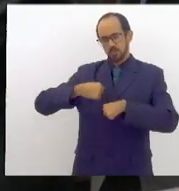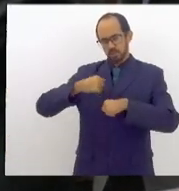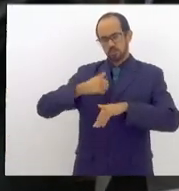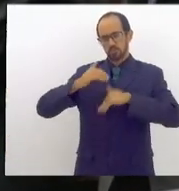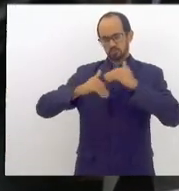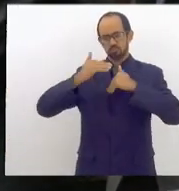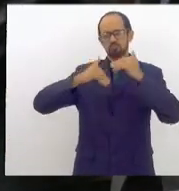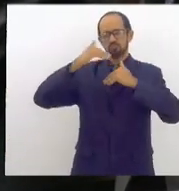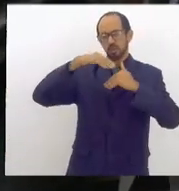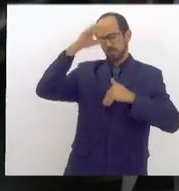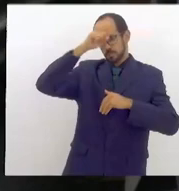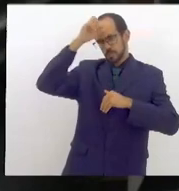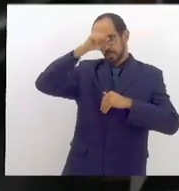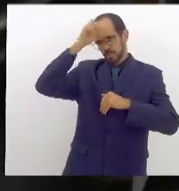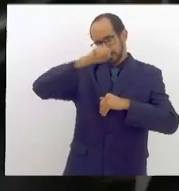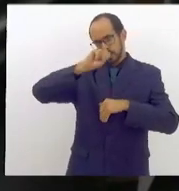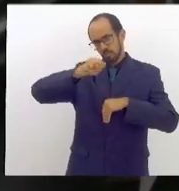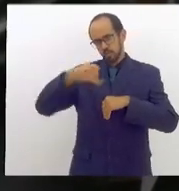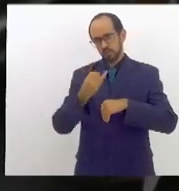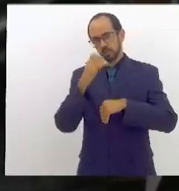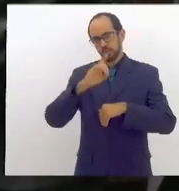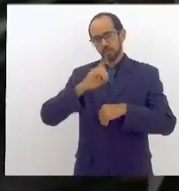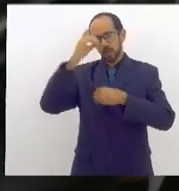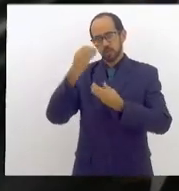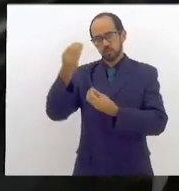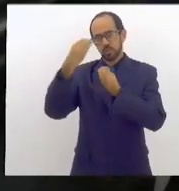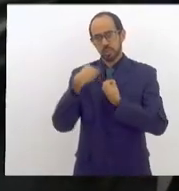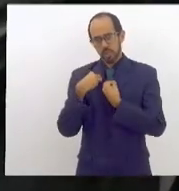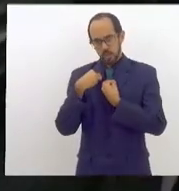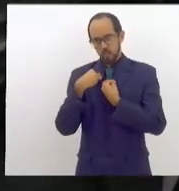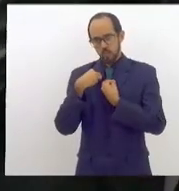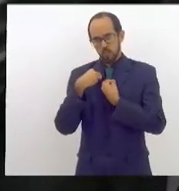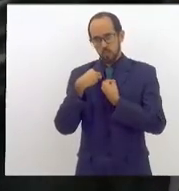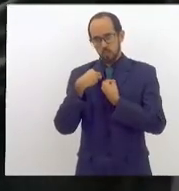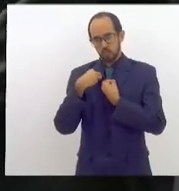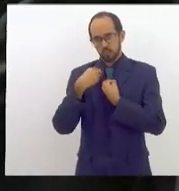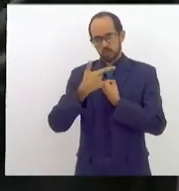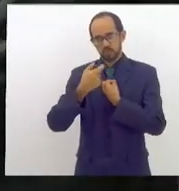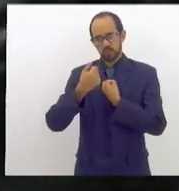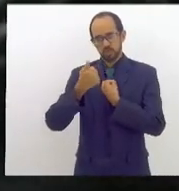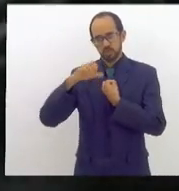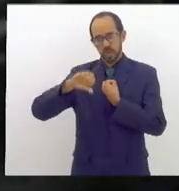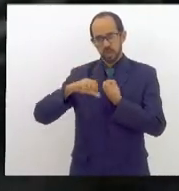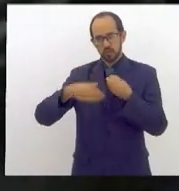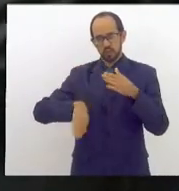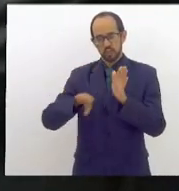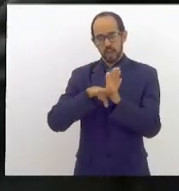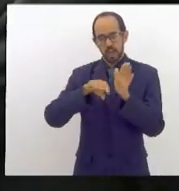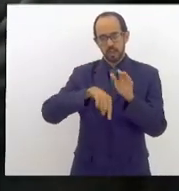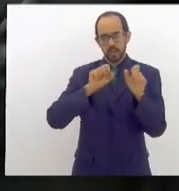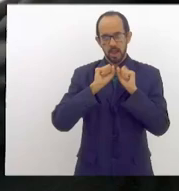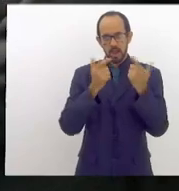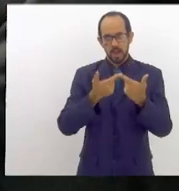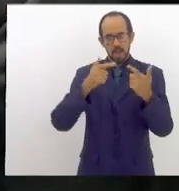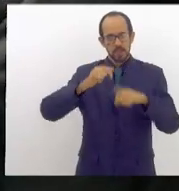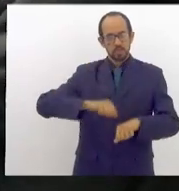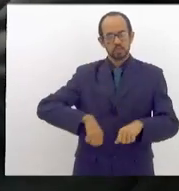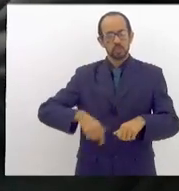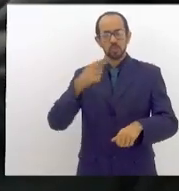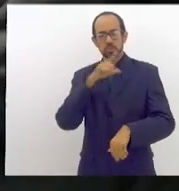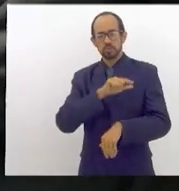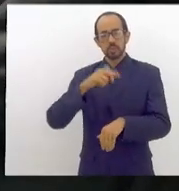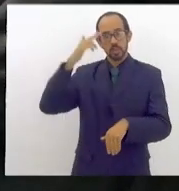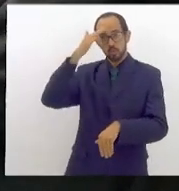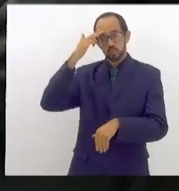a oportunidade que Deus me deu em 2019 de vir para essa casa realizar um sonho de criança